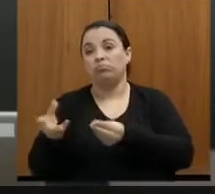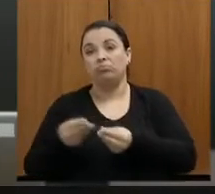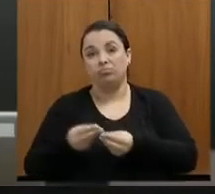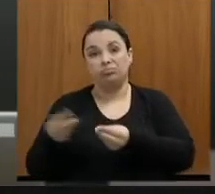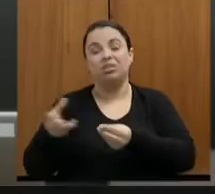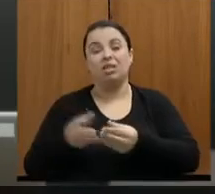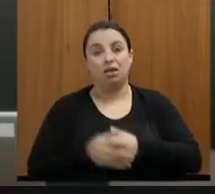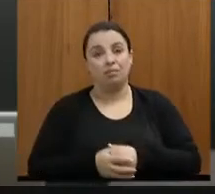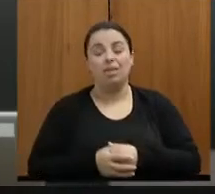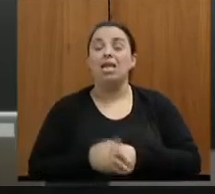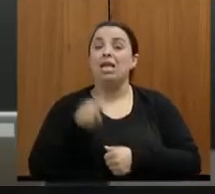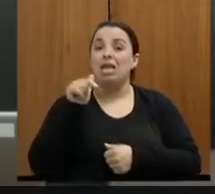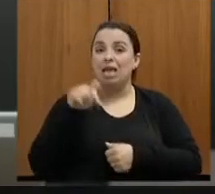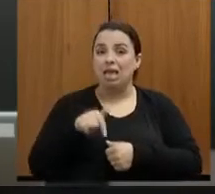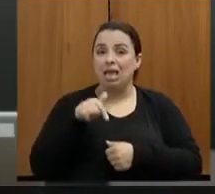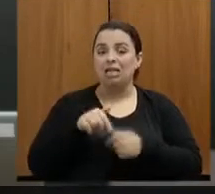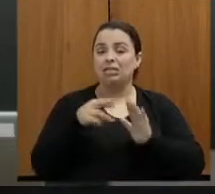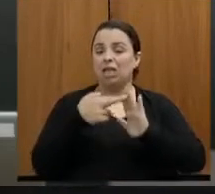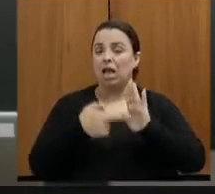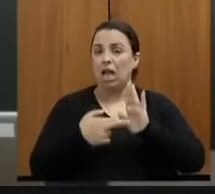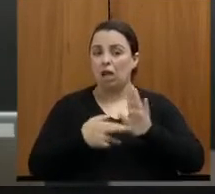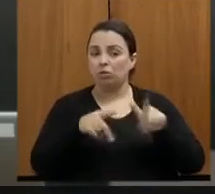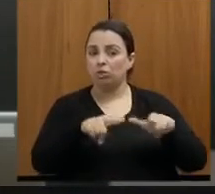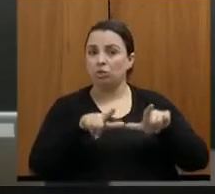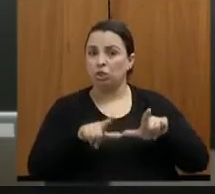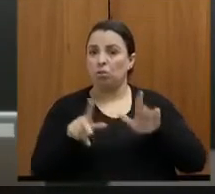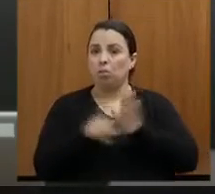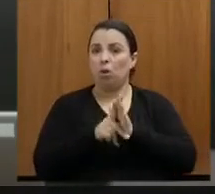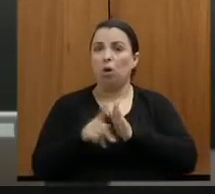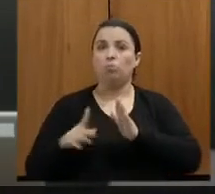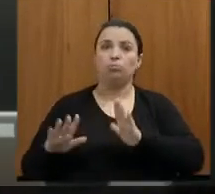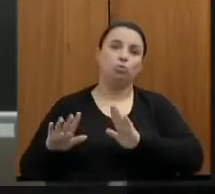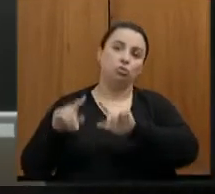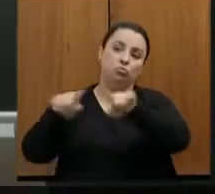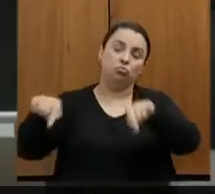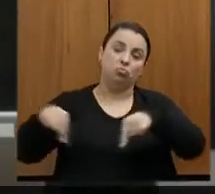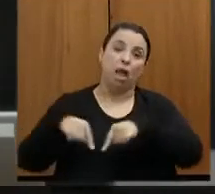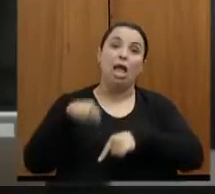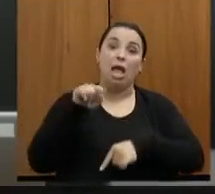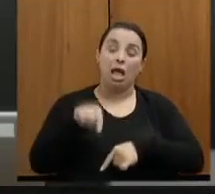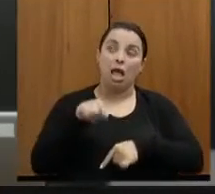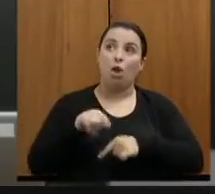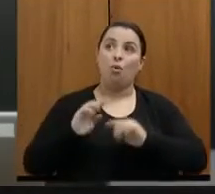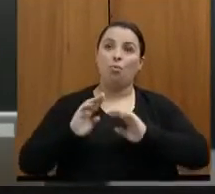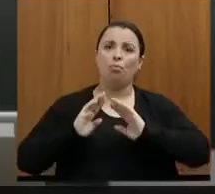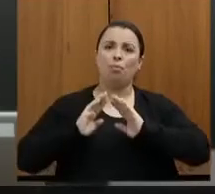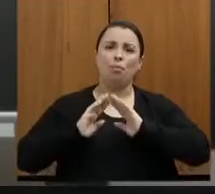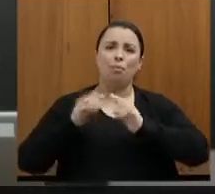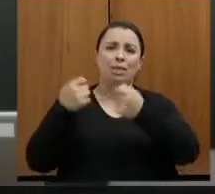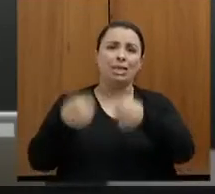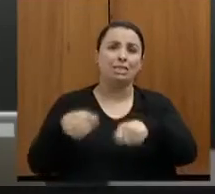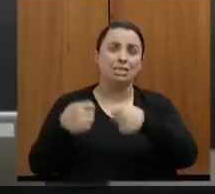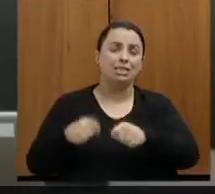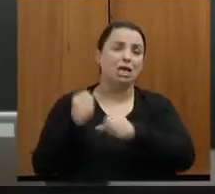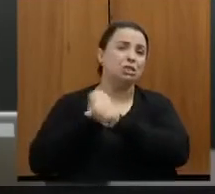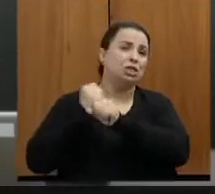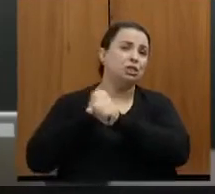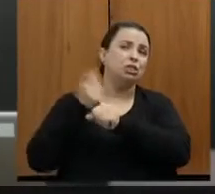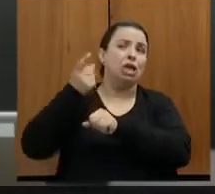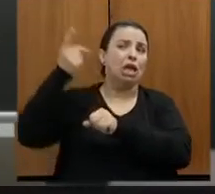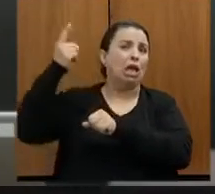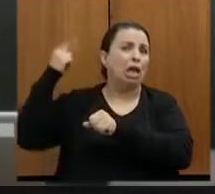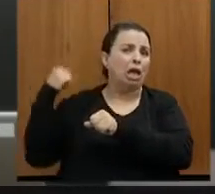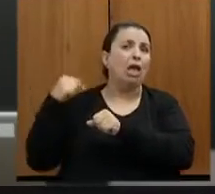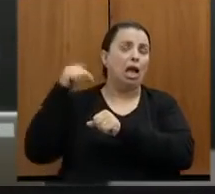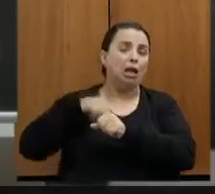demanda antiga aqui no nosso Estado de Minas, e acaba resultando indiretamente em outros problemas